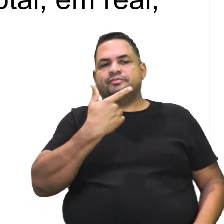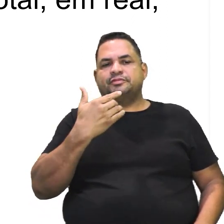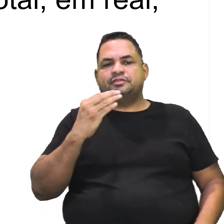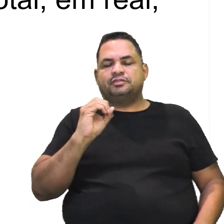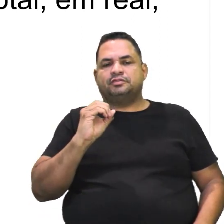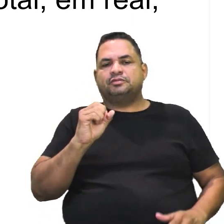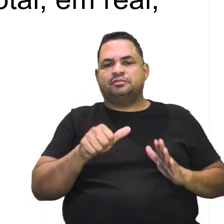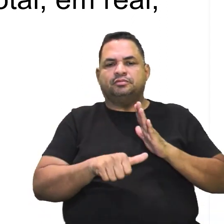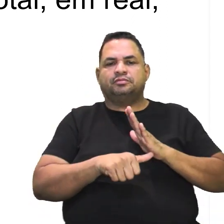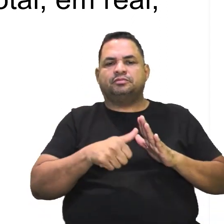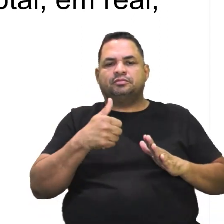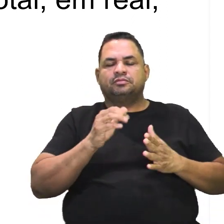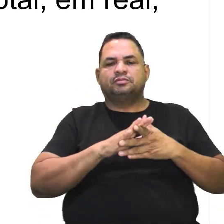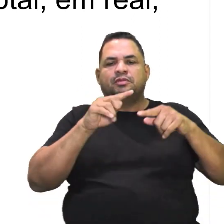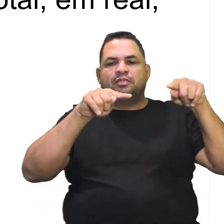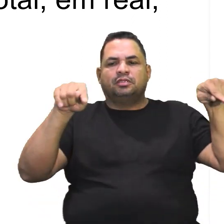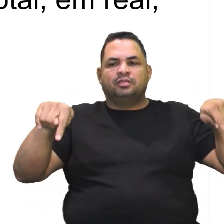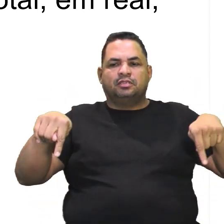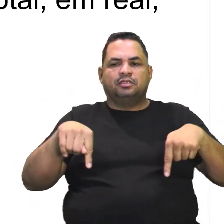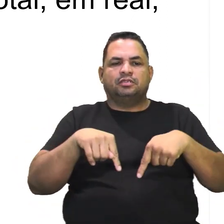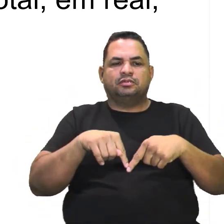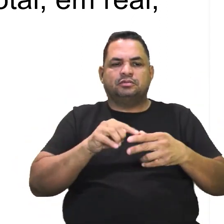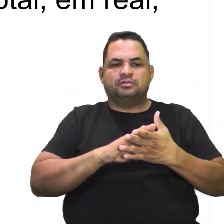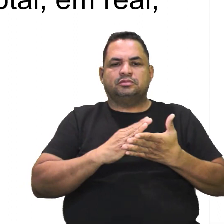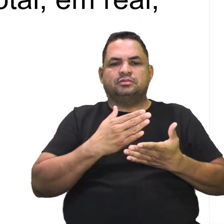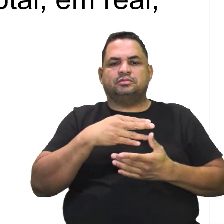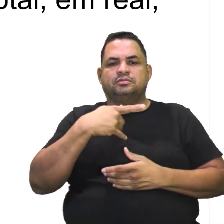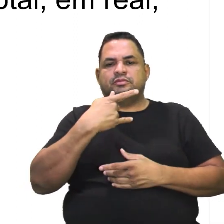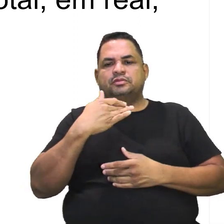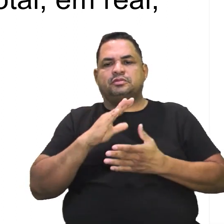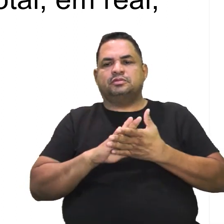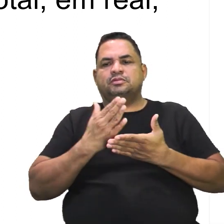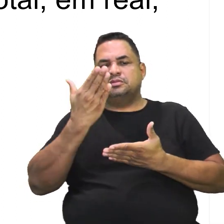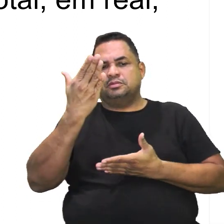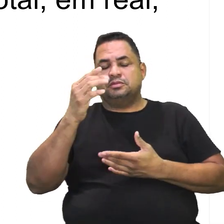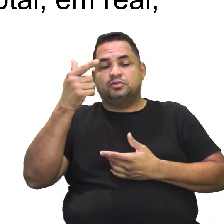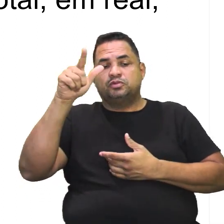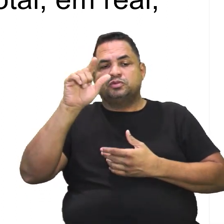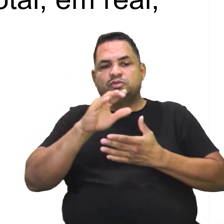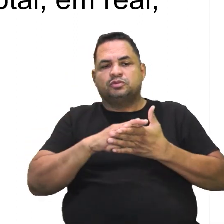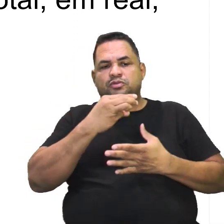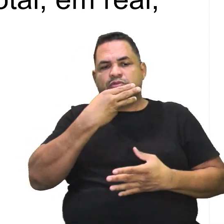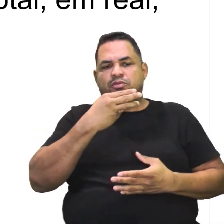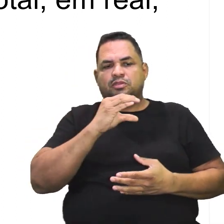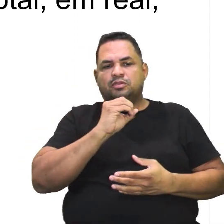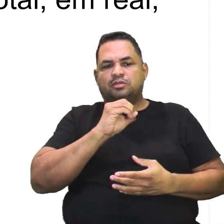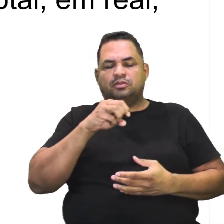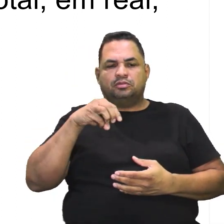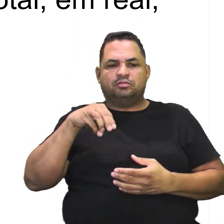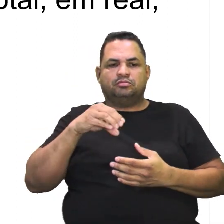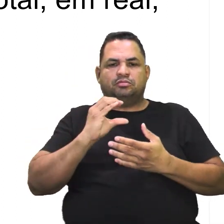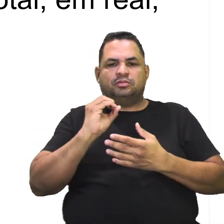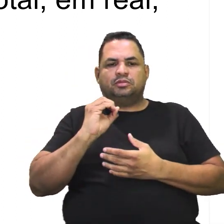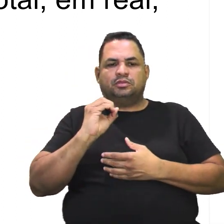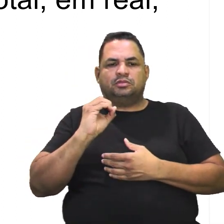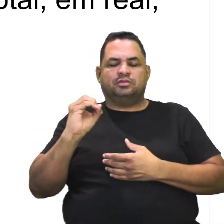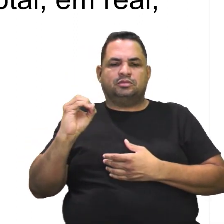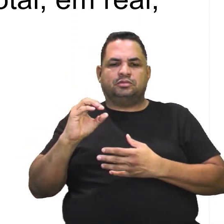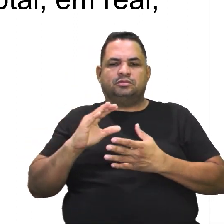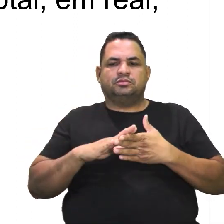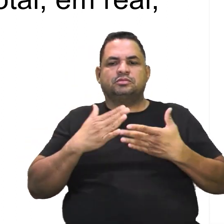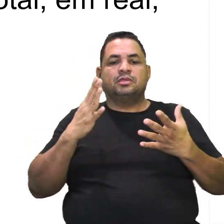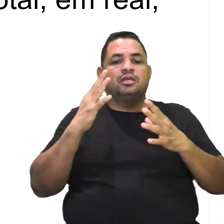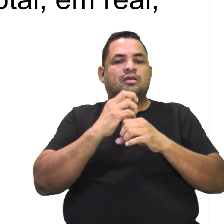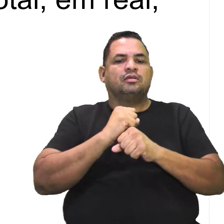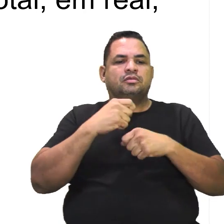sim, beleza. Dá pra fazer já o cálculo aí. E o restante... Por 30 mil. Aqui que ficou o pulo do gato, ó, porque ele não disse quantos terrenos tem. Eu vou